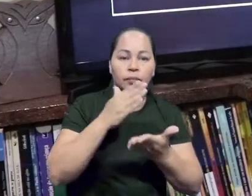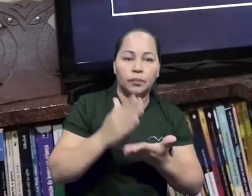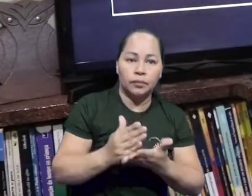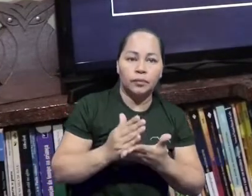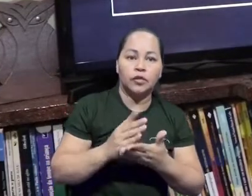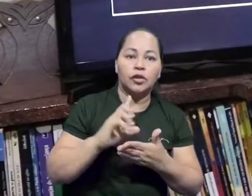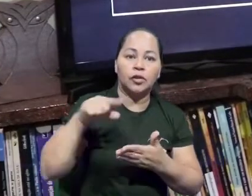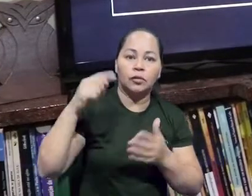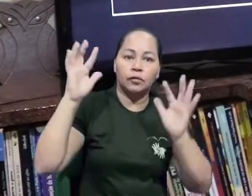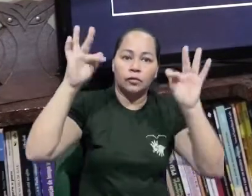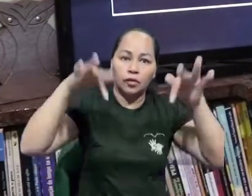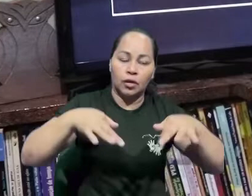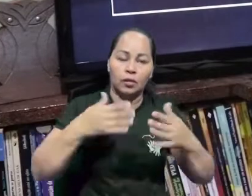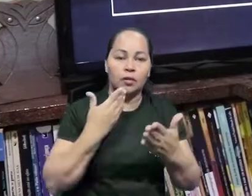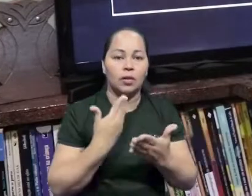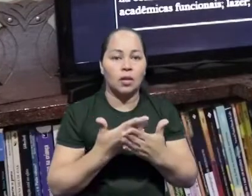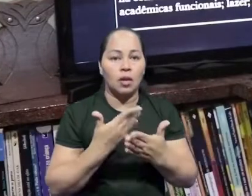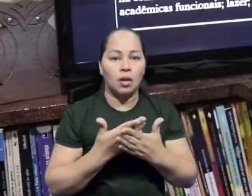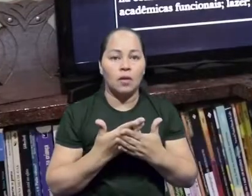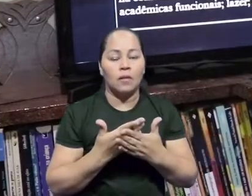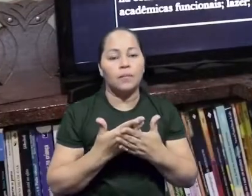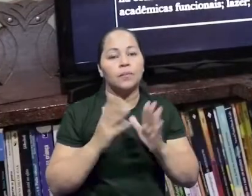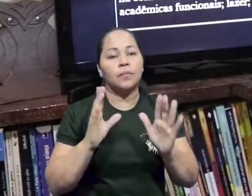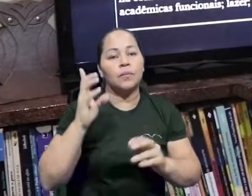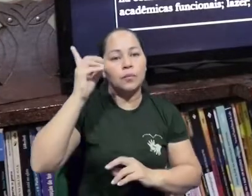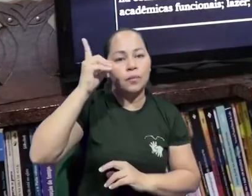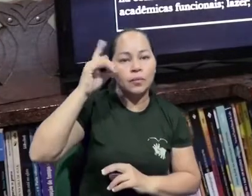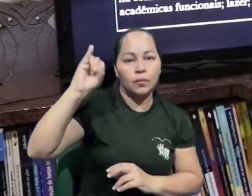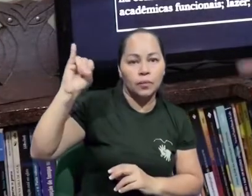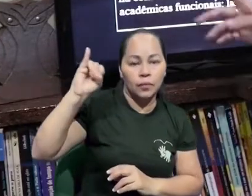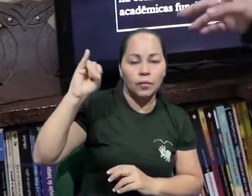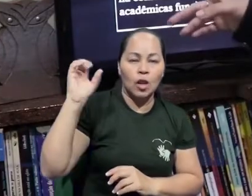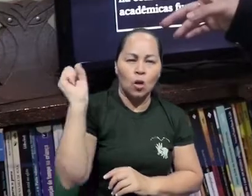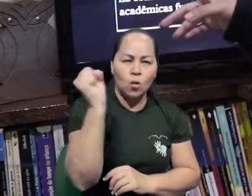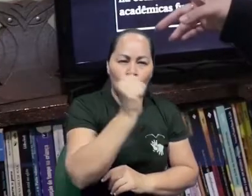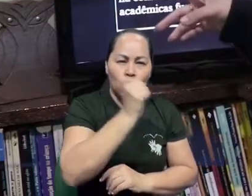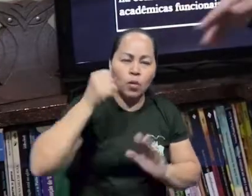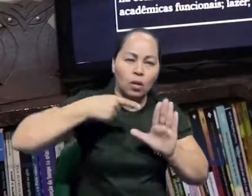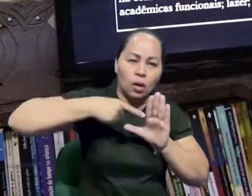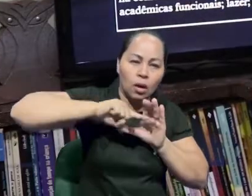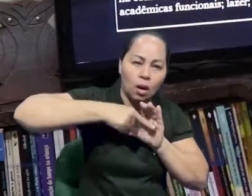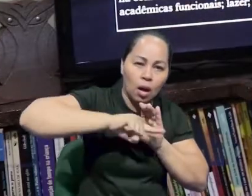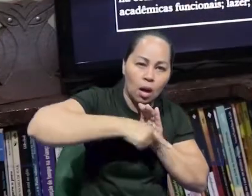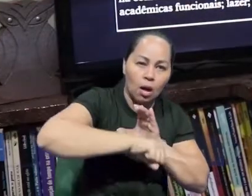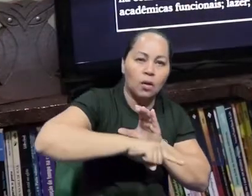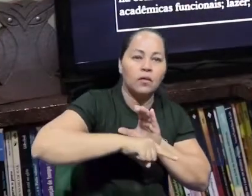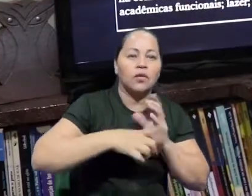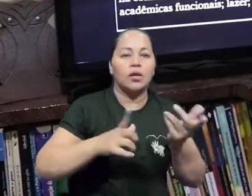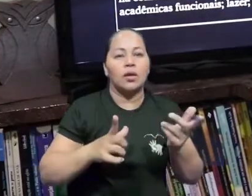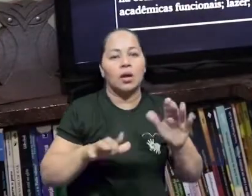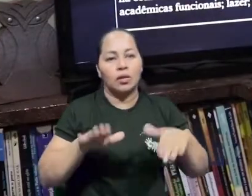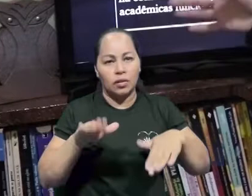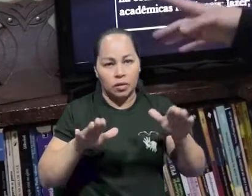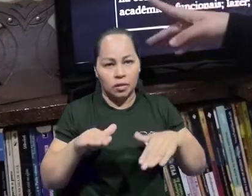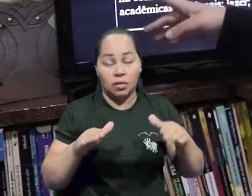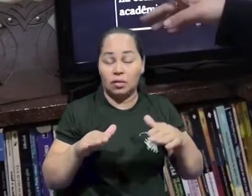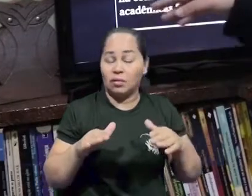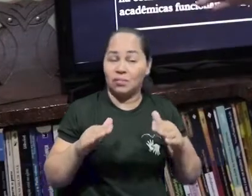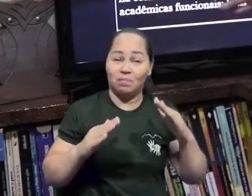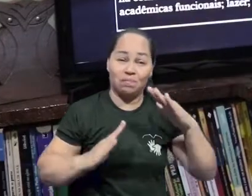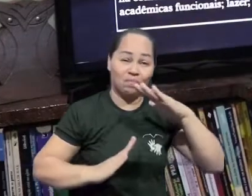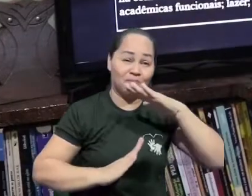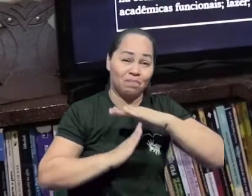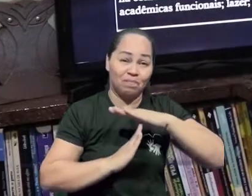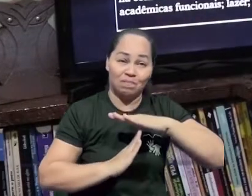ele sai da aula. E aí, no caso do DI grave, ele possui, né, comprometimento